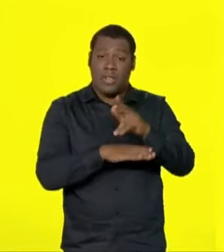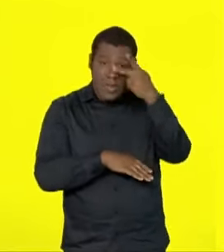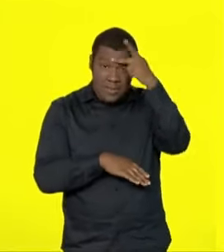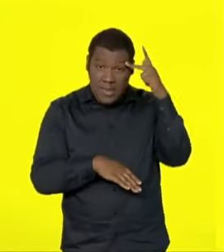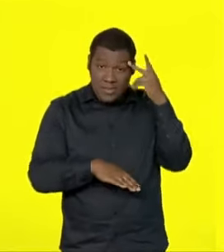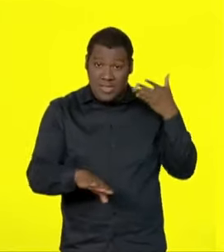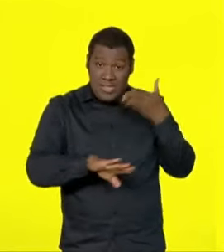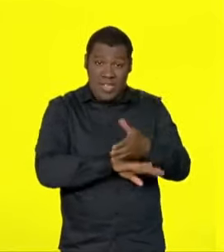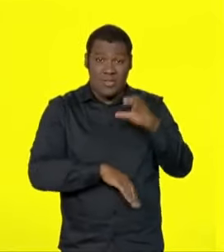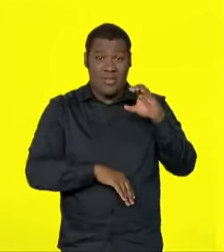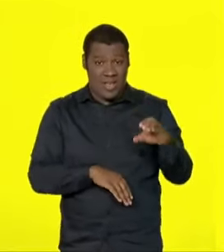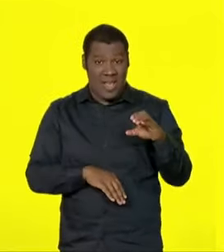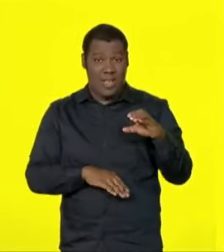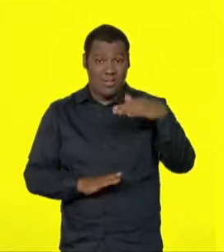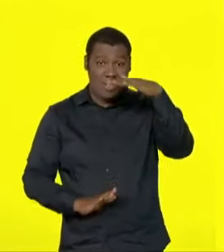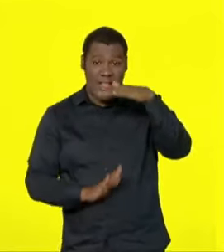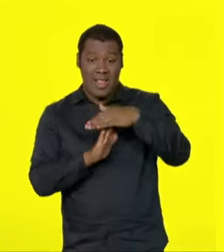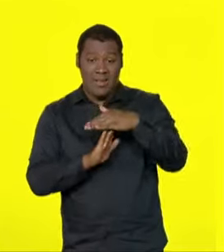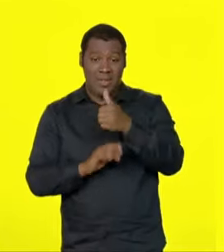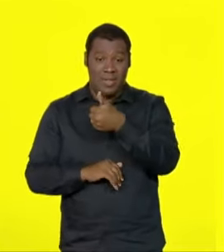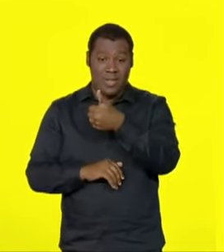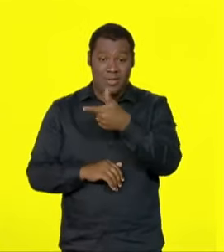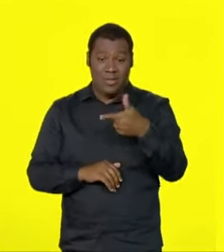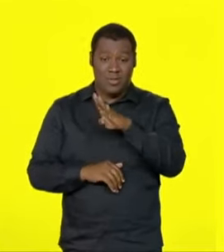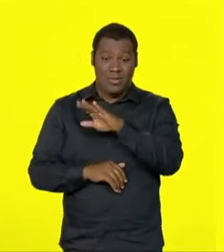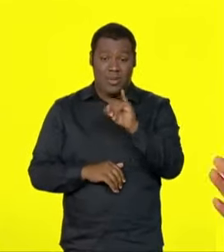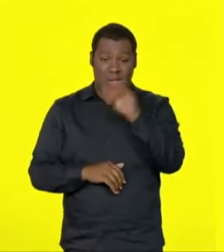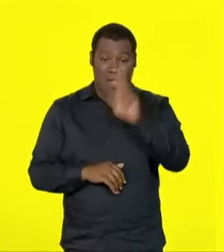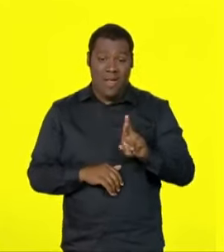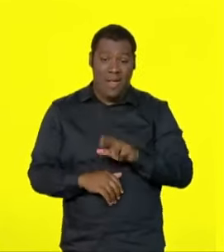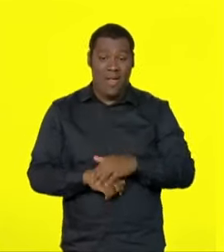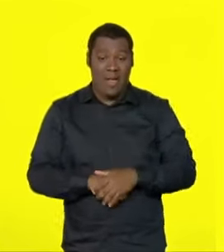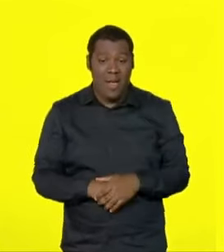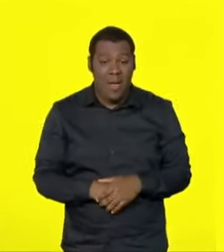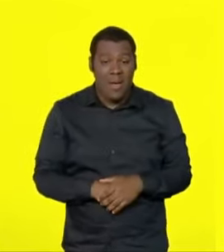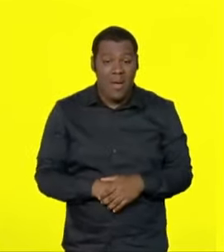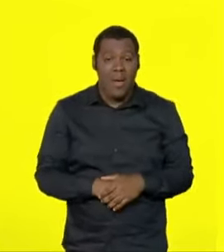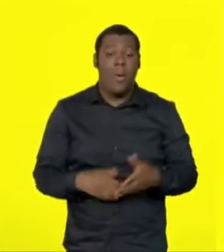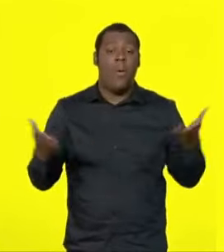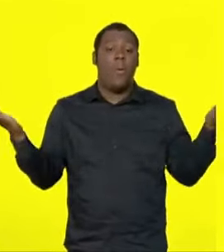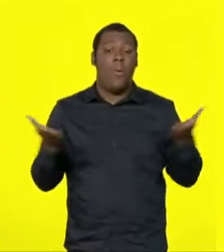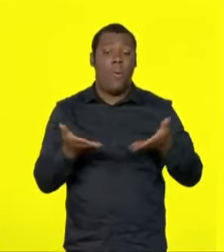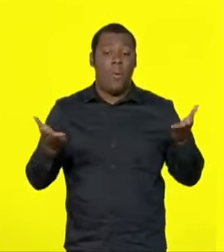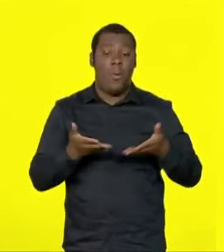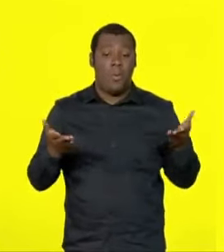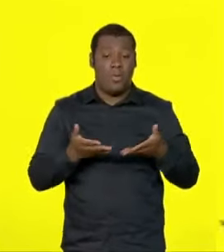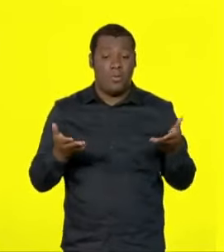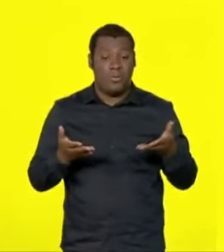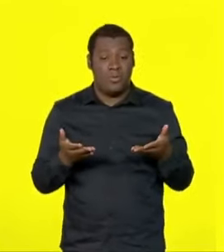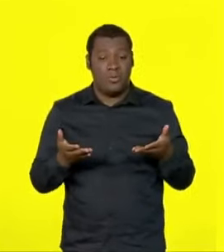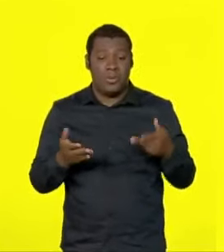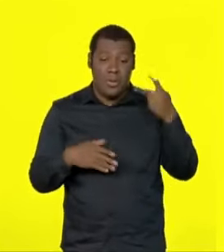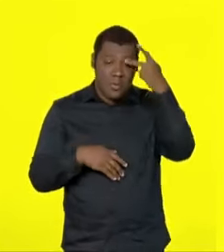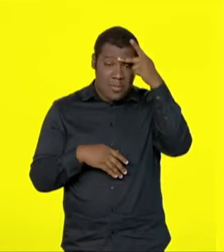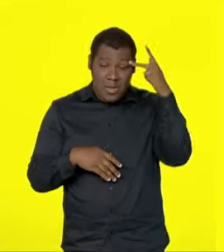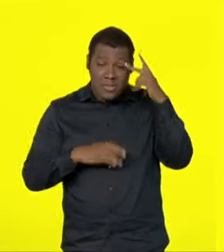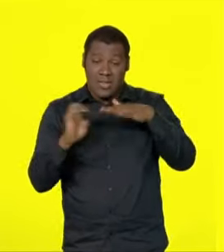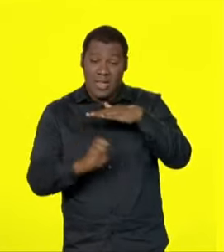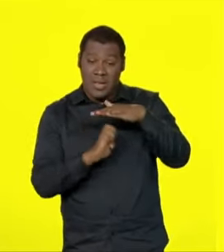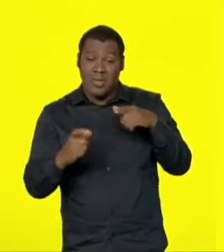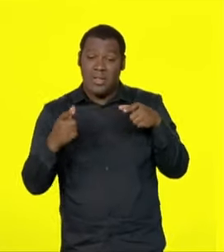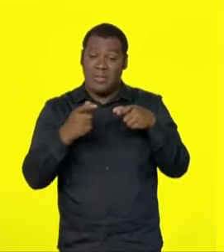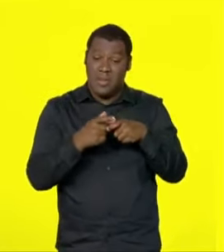até R$12 bilhões. É o que abre porta para os pequenos. Hoje, o pequeno chega no banco e pergunta,